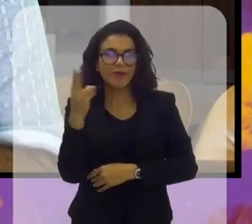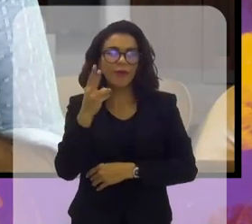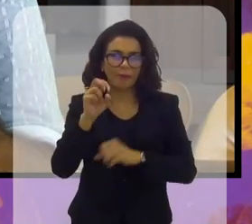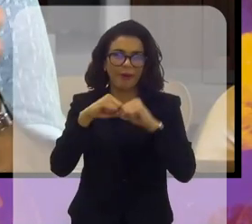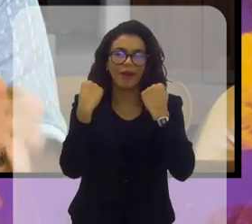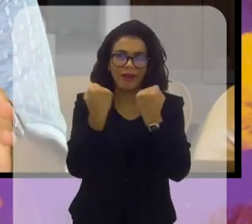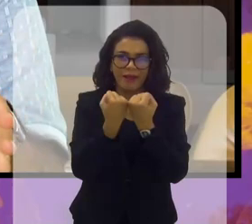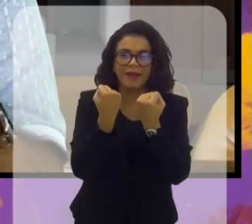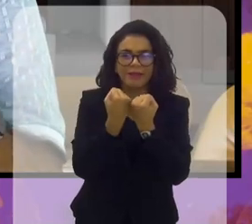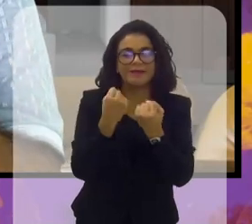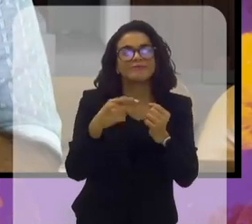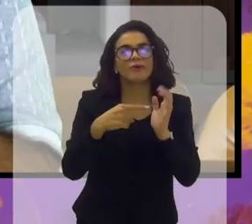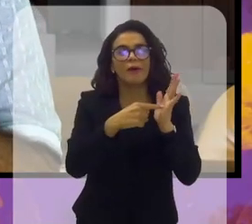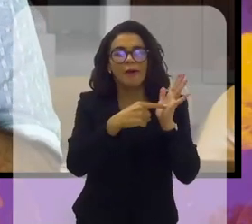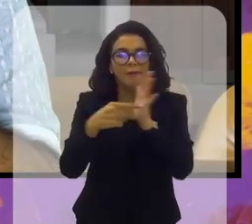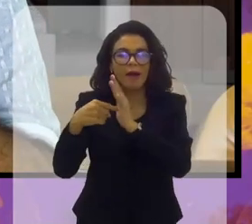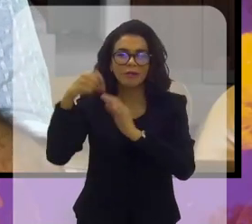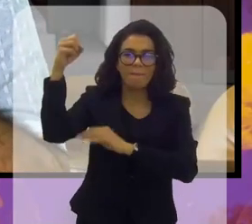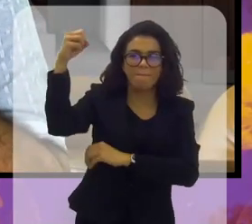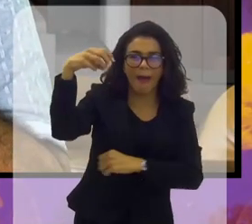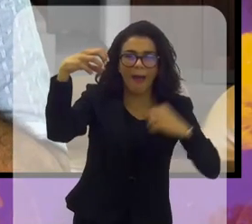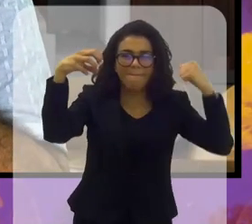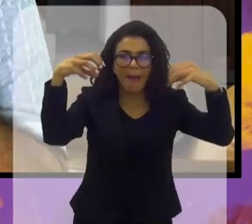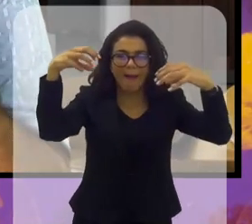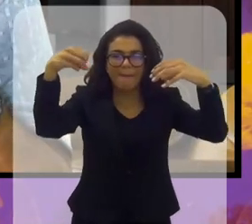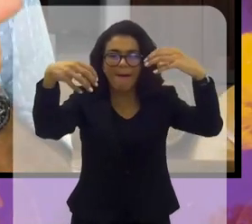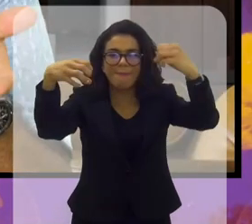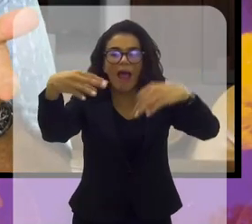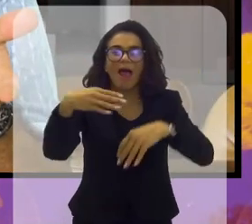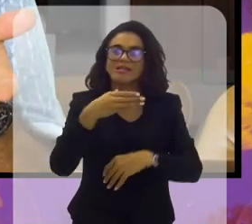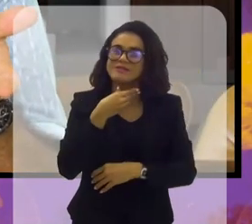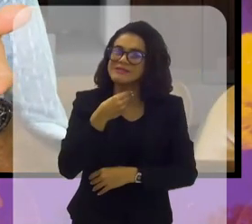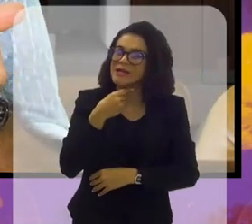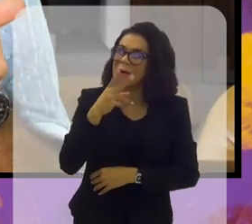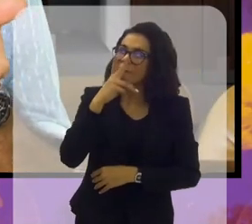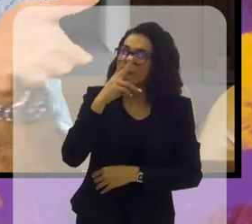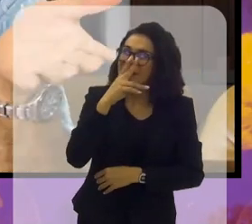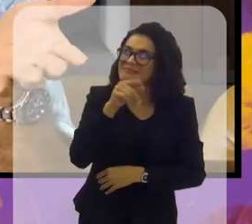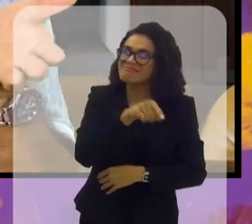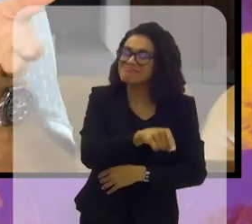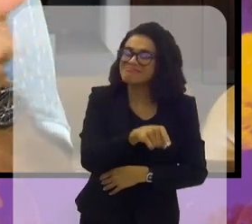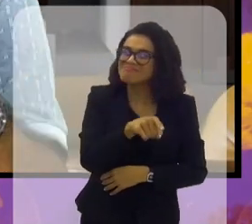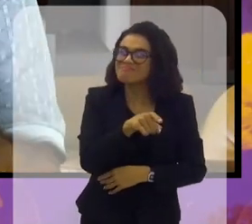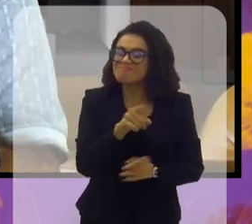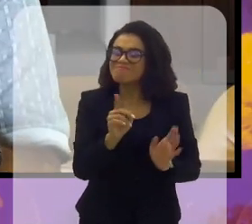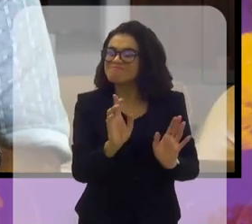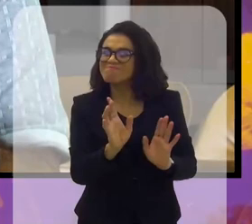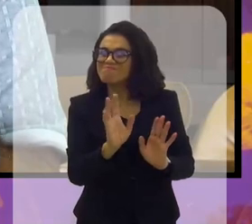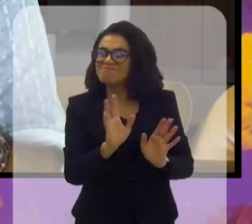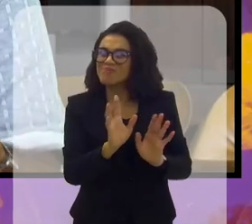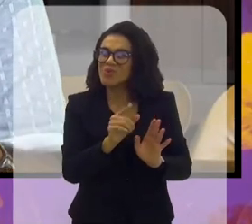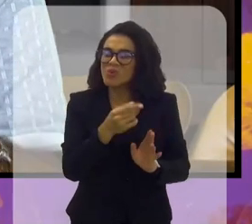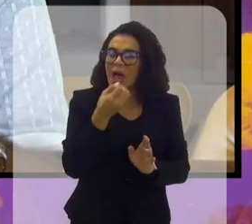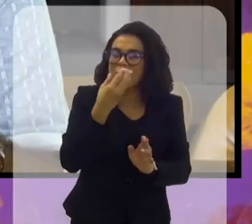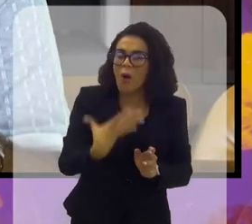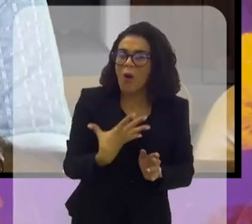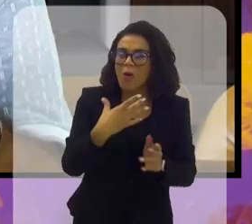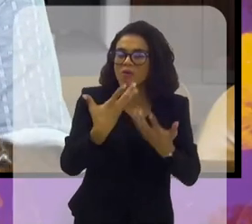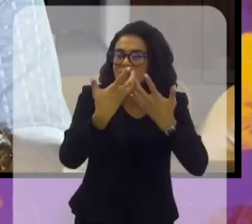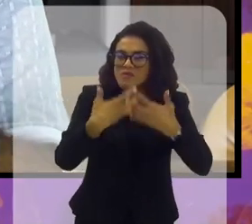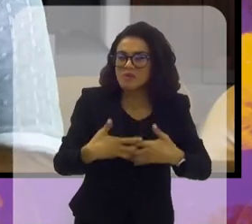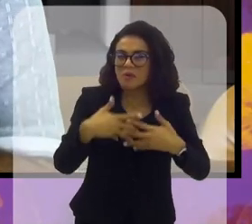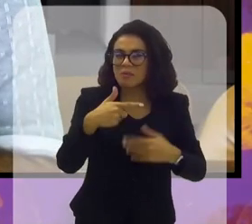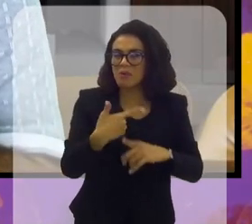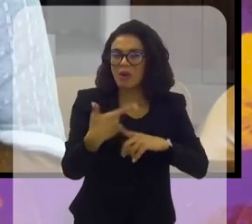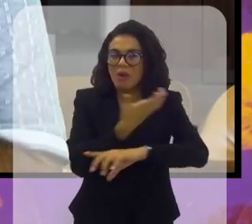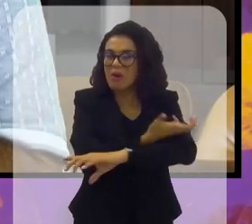fazendo ali a fotossíntese com as máquinas de luz artificial, mas eu acho que isso não tem sido, não está sendo assim a contento, porque o